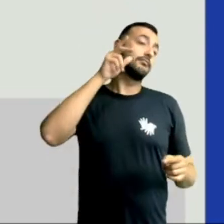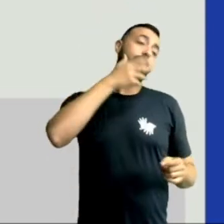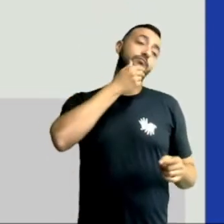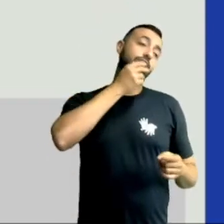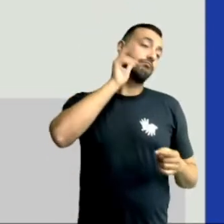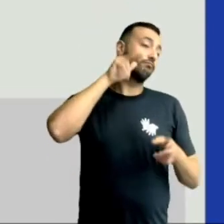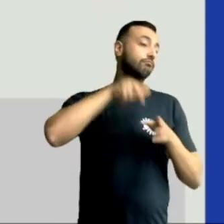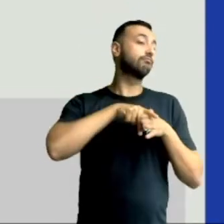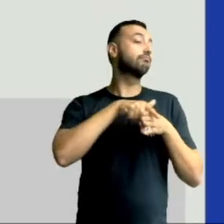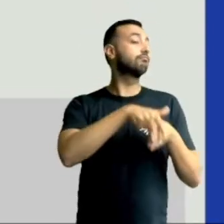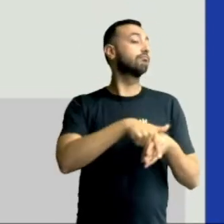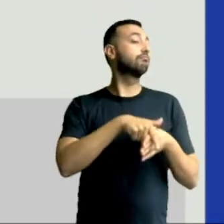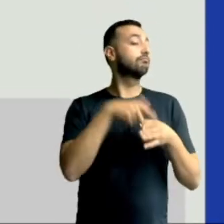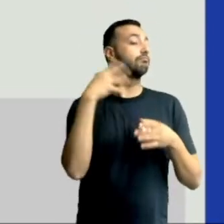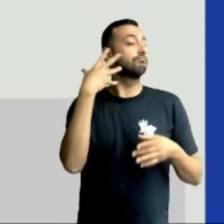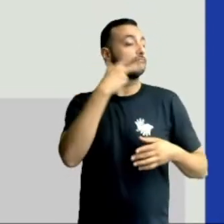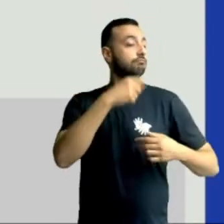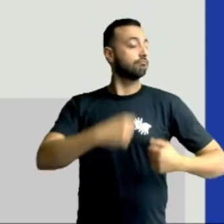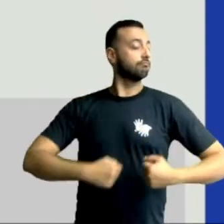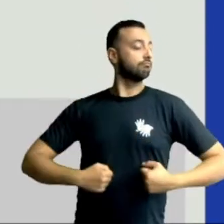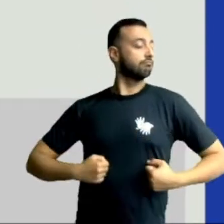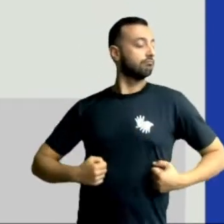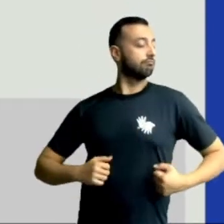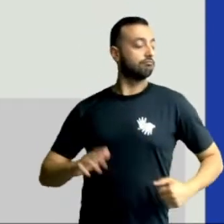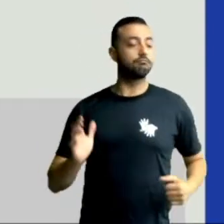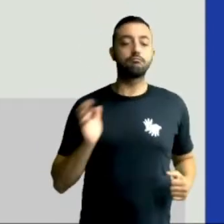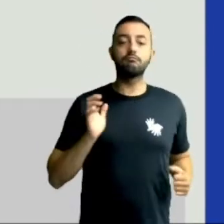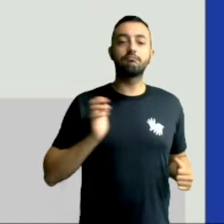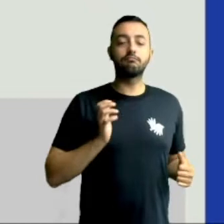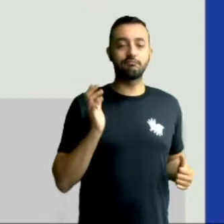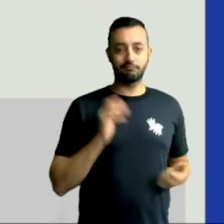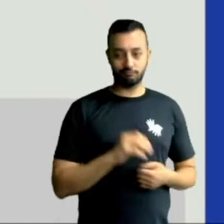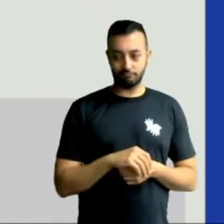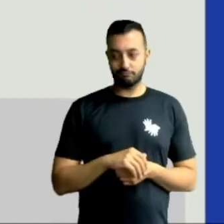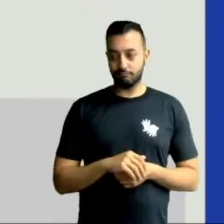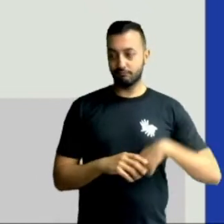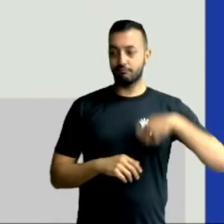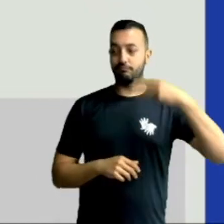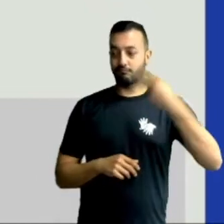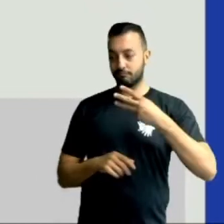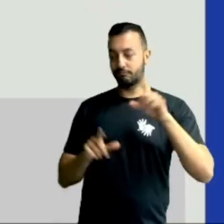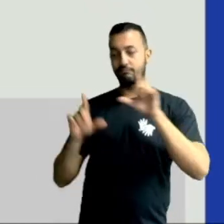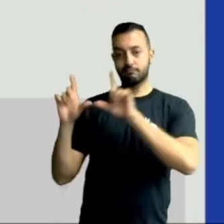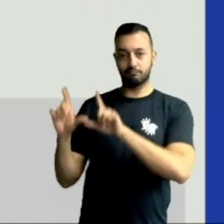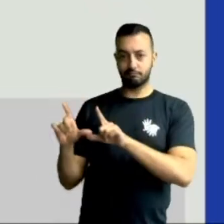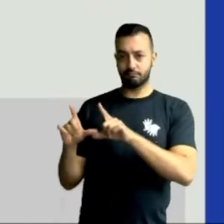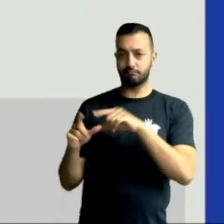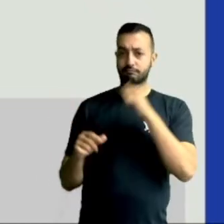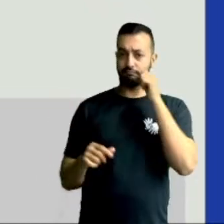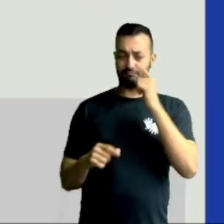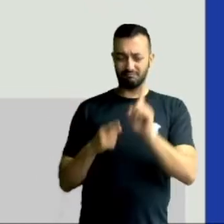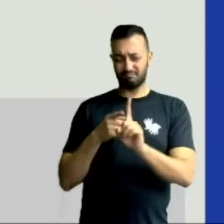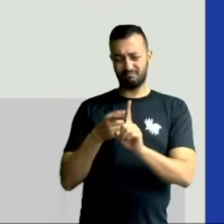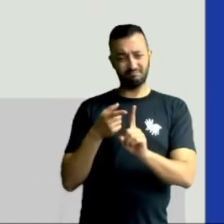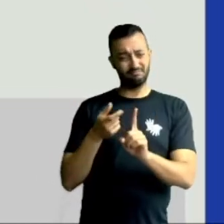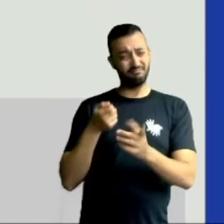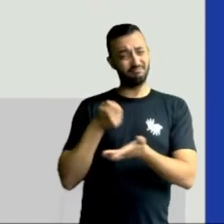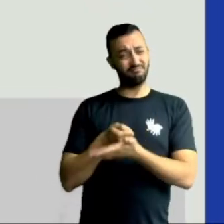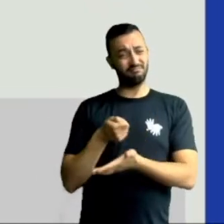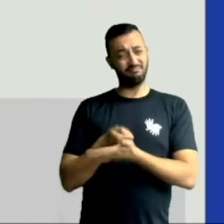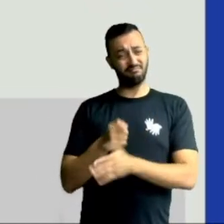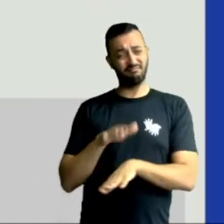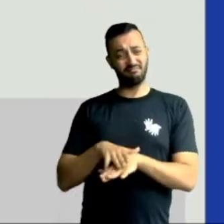jovem bonito, numa armadura brilhante de família rica. Aí o terceiro quadrinho, as donzelas em perigo estão ficando cada dia